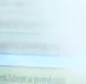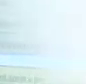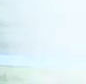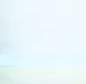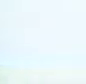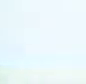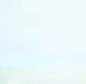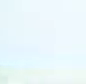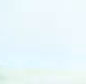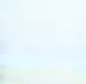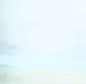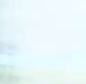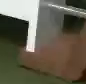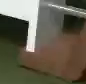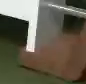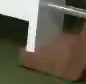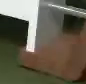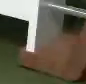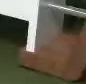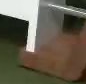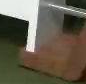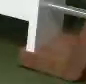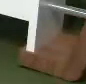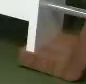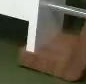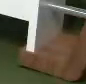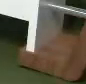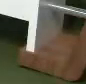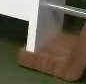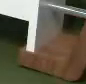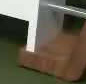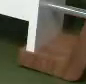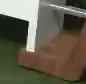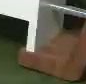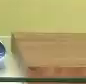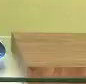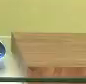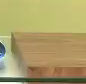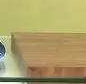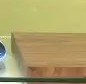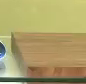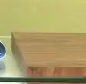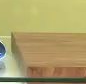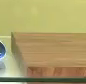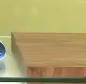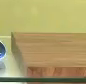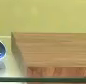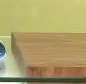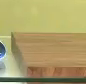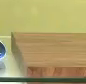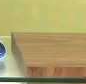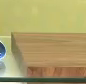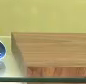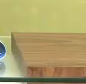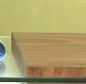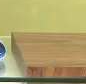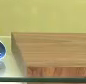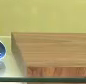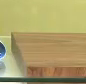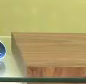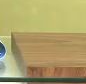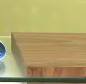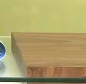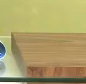tirar todas as dúvidas. Professor, manda as primeiras dúvidas aí para nós. Então vamos lá, professor. Só recapitulando